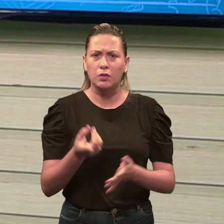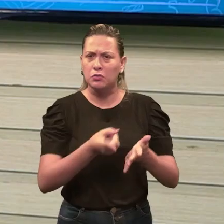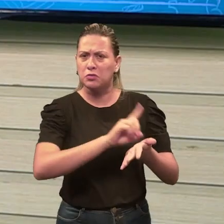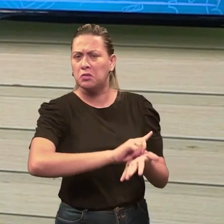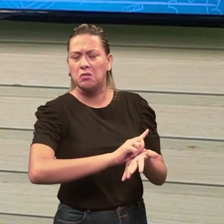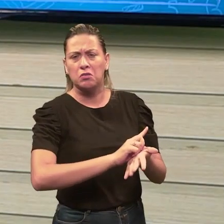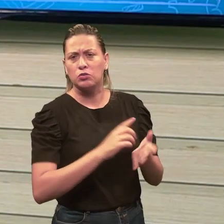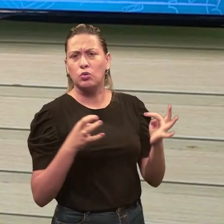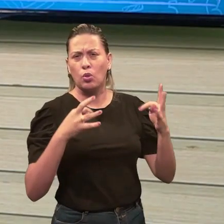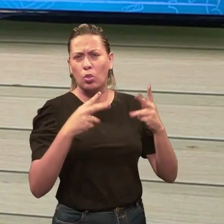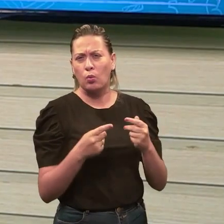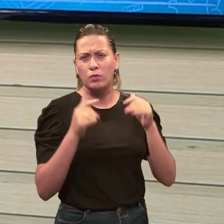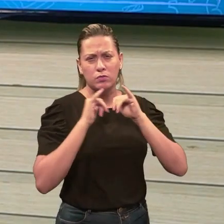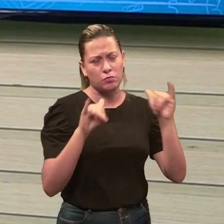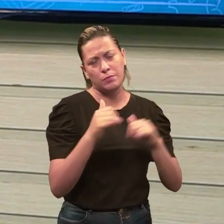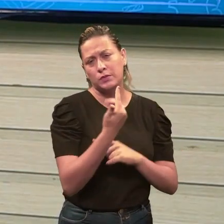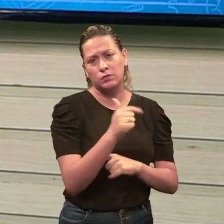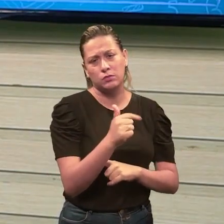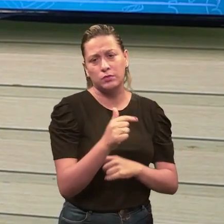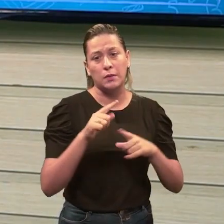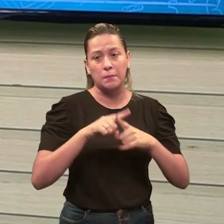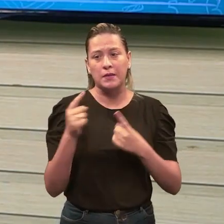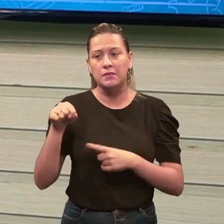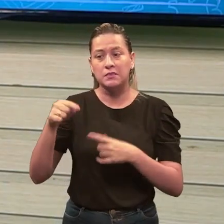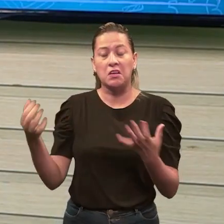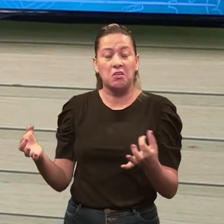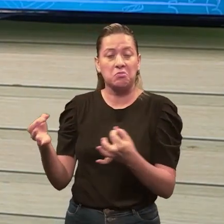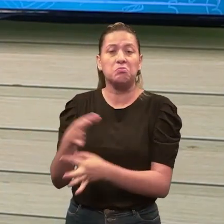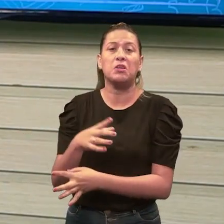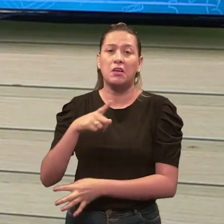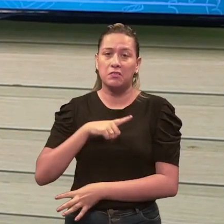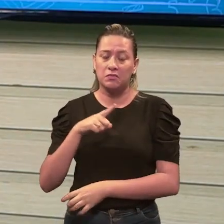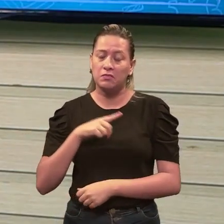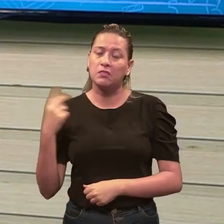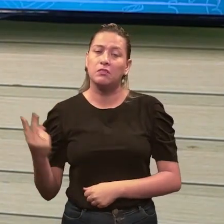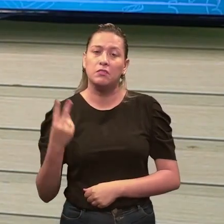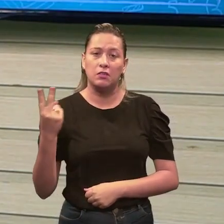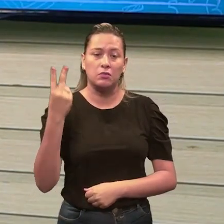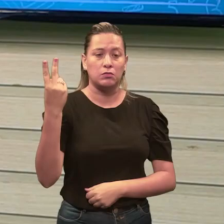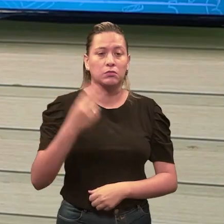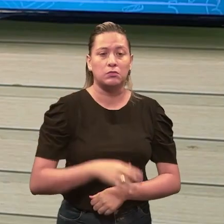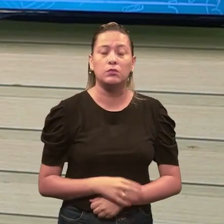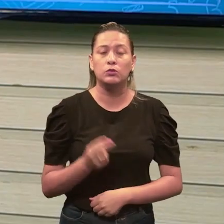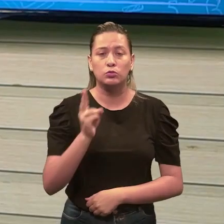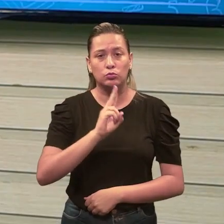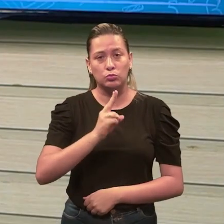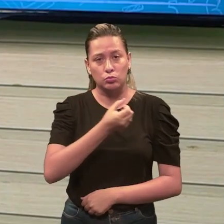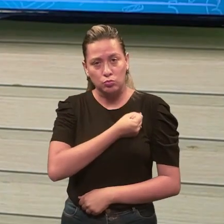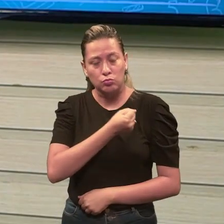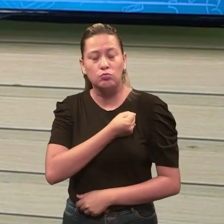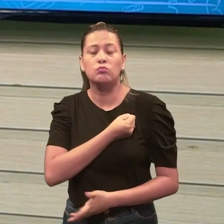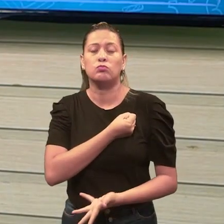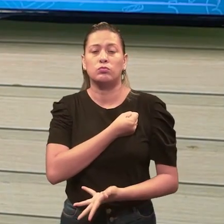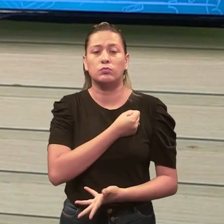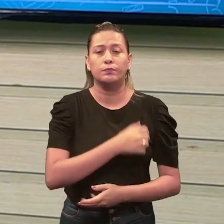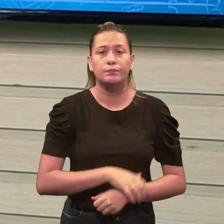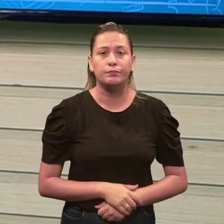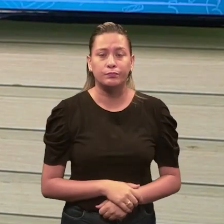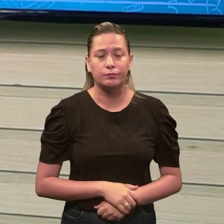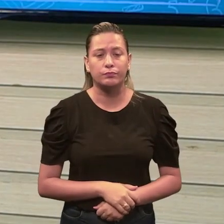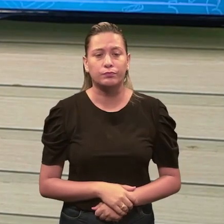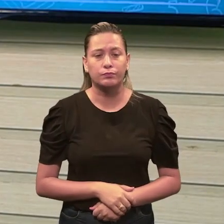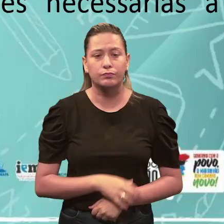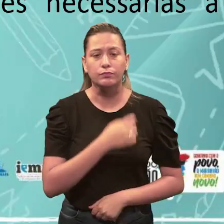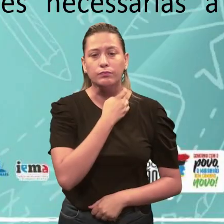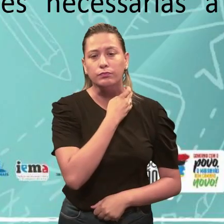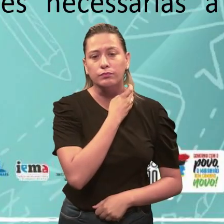não traziam todas as informações. Esse aqui mais completo, ele já traz valores, já traz numeração, já é algo